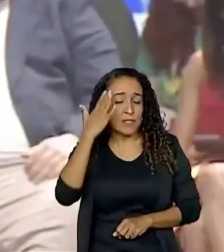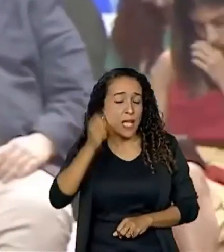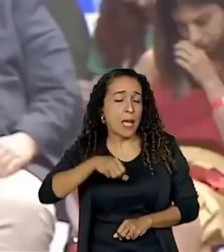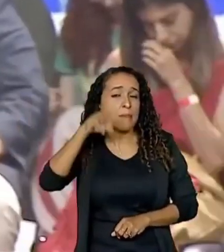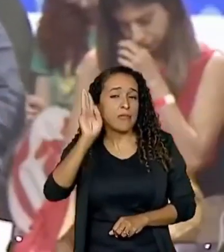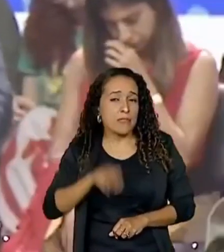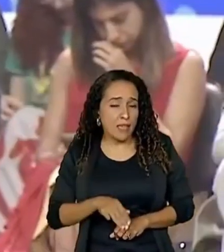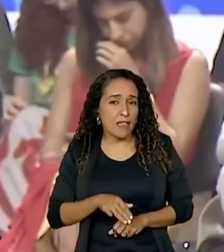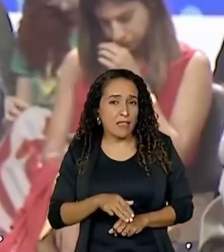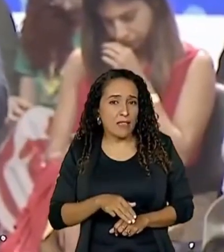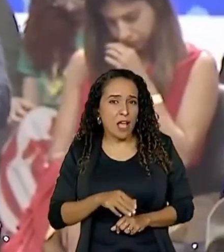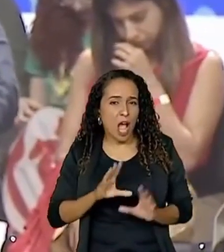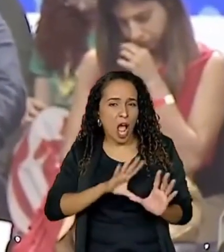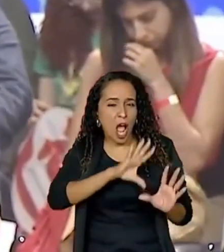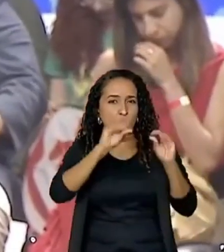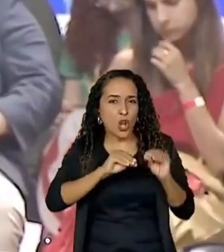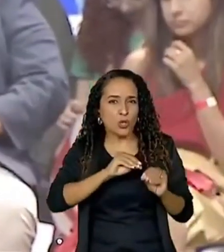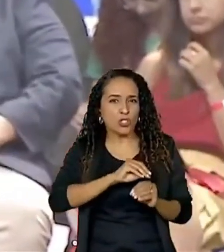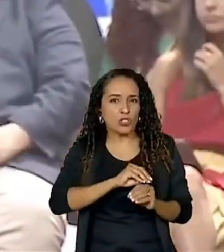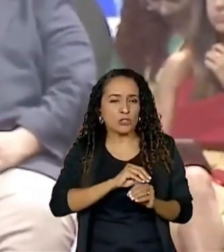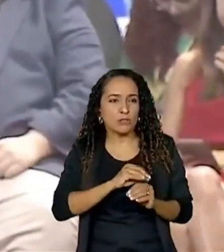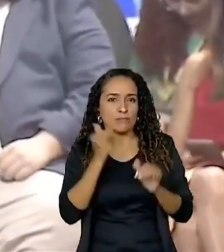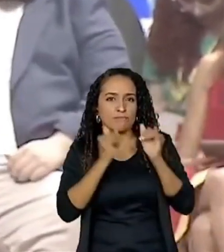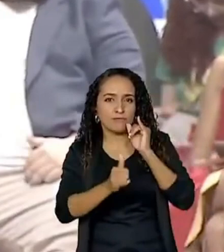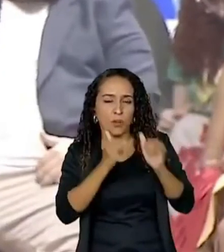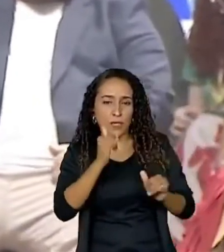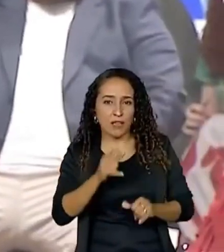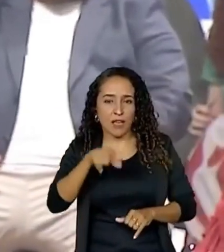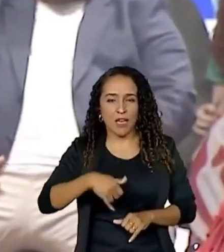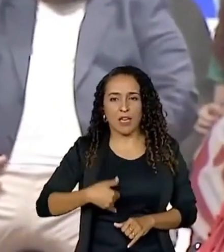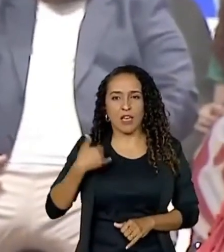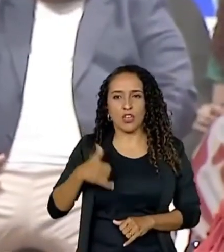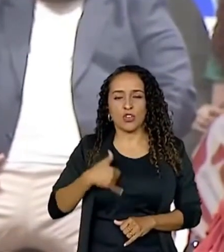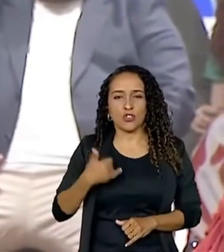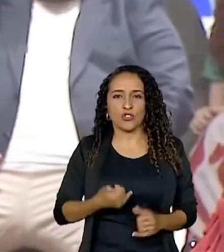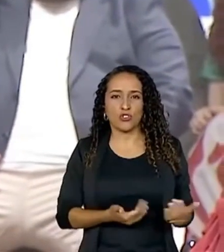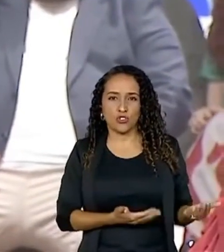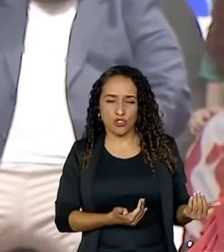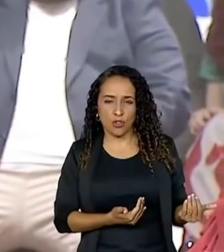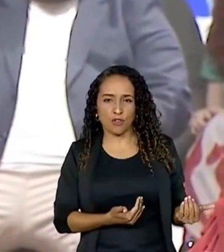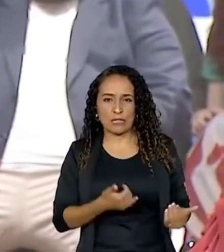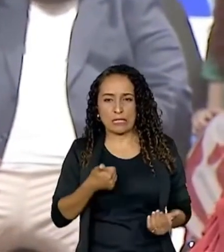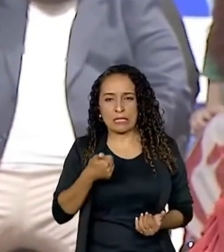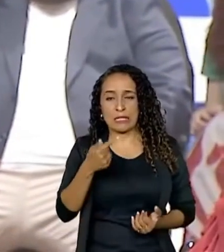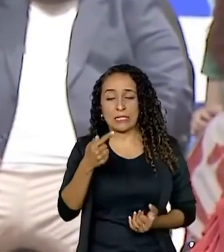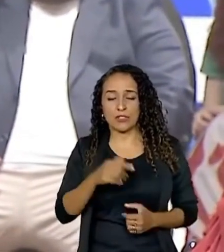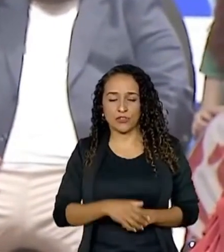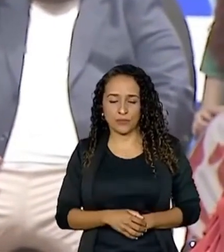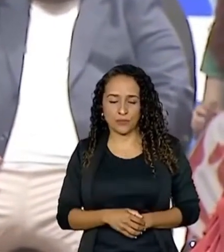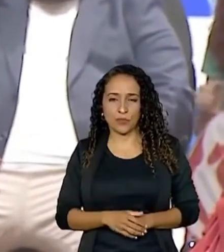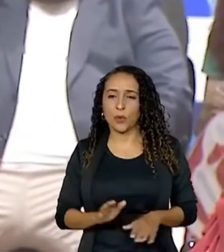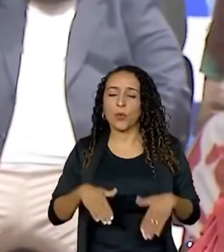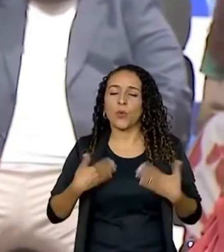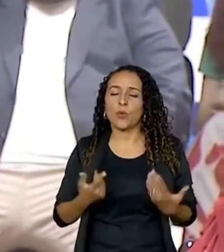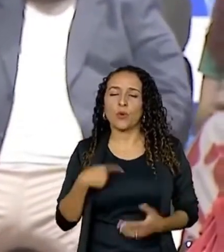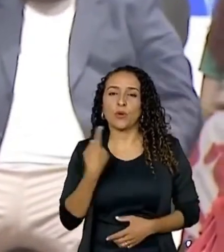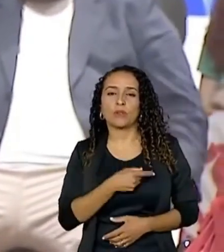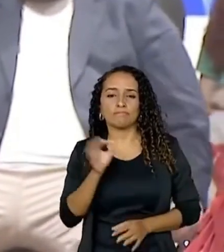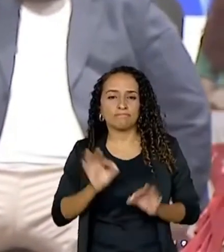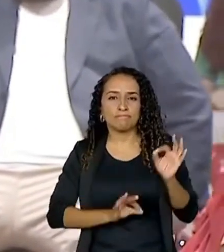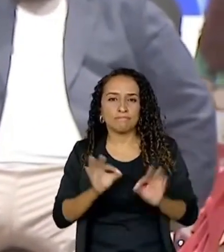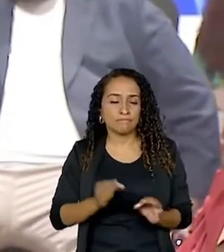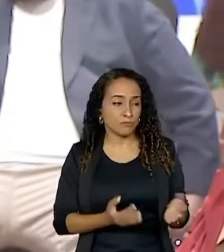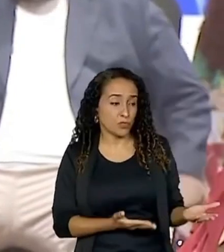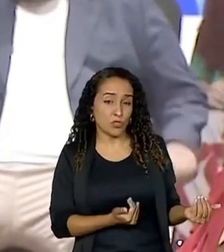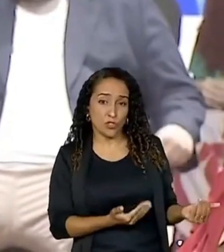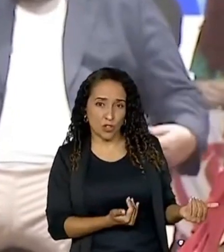passando informação? Era um moleque de 17 anos. Onde é que a gente vai preparar essa